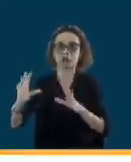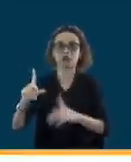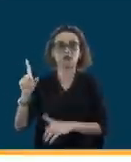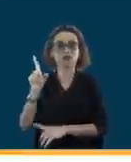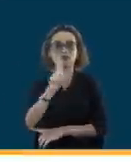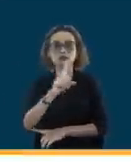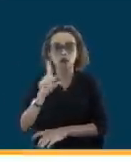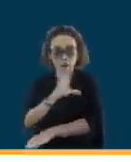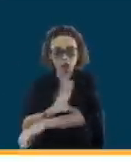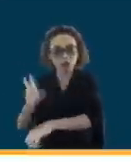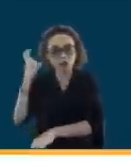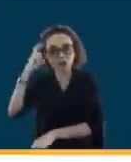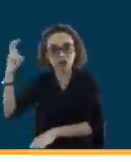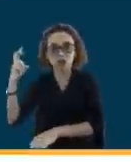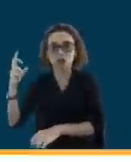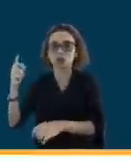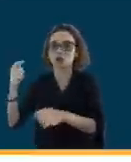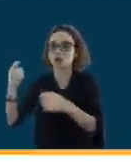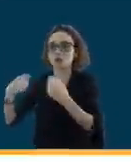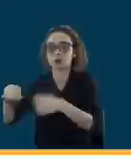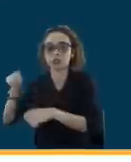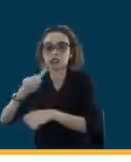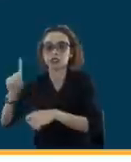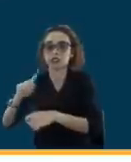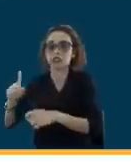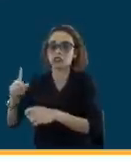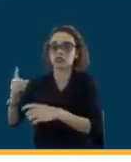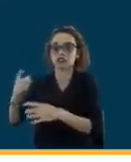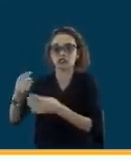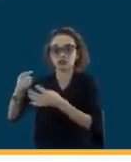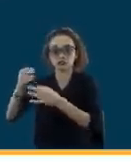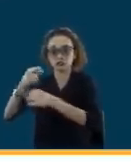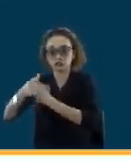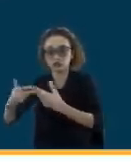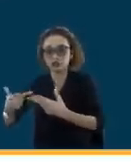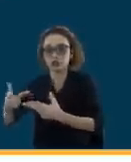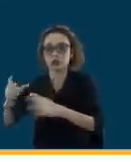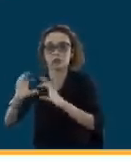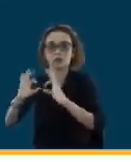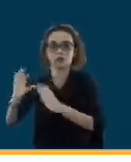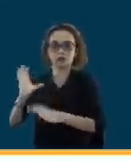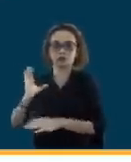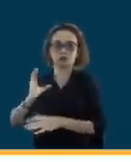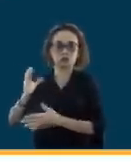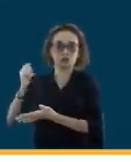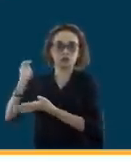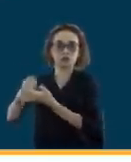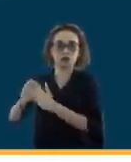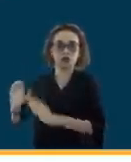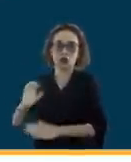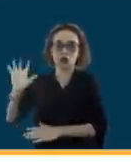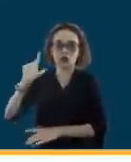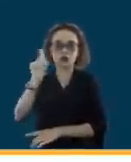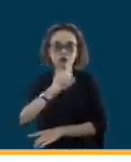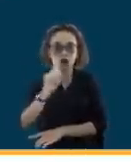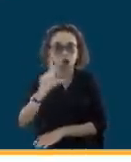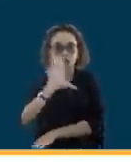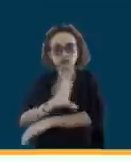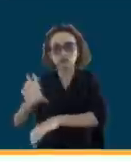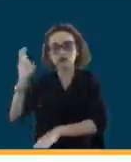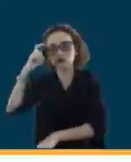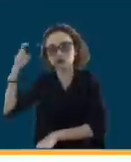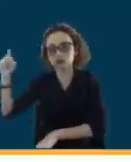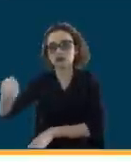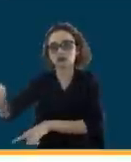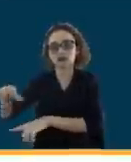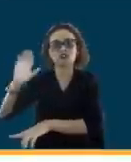não vai precisar de um insumo, ela não vai precisar de fertilizante, a cultura não vai precisar que você... A cultura está aí, os espaços estão aí,